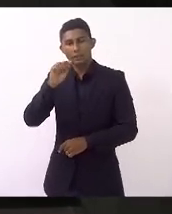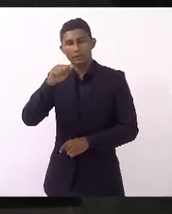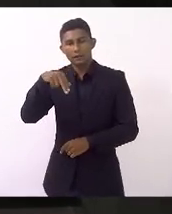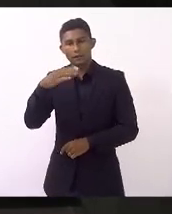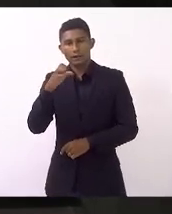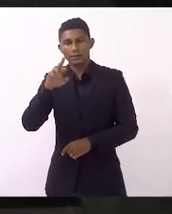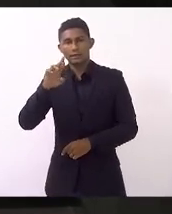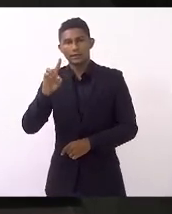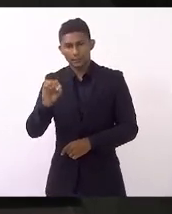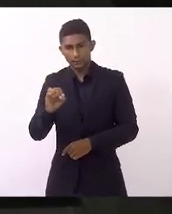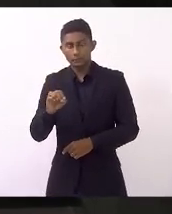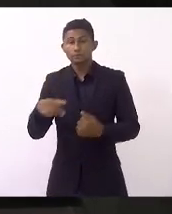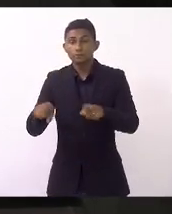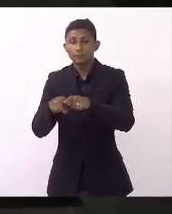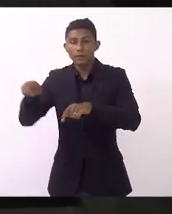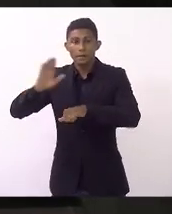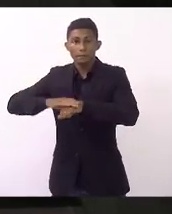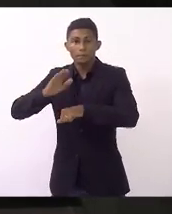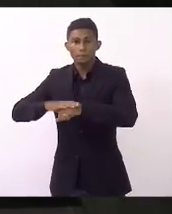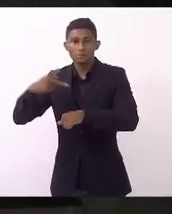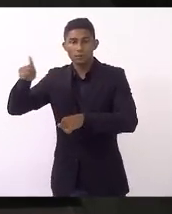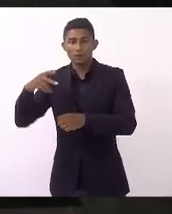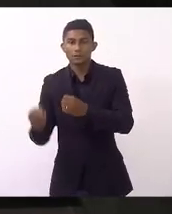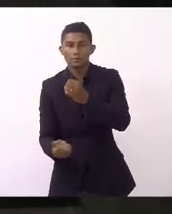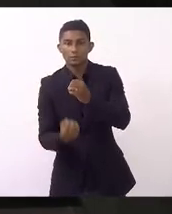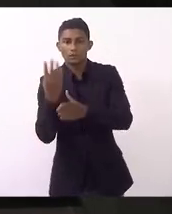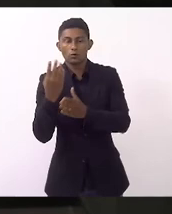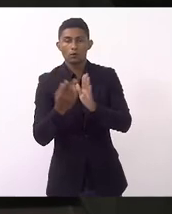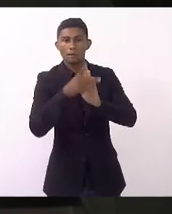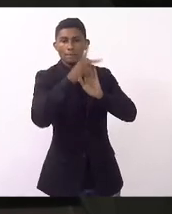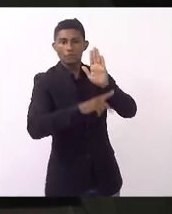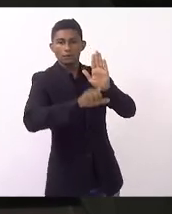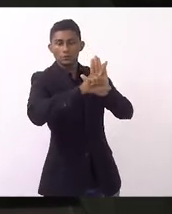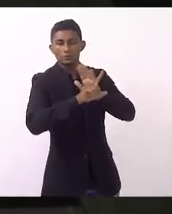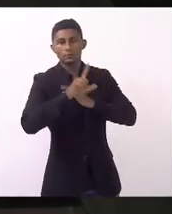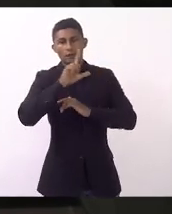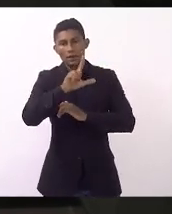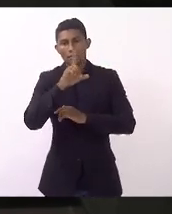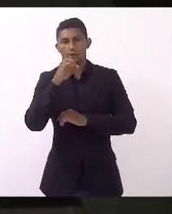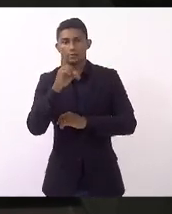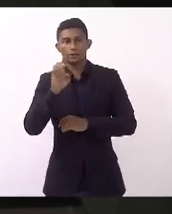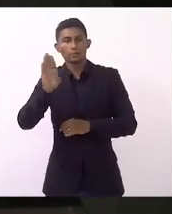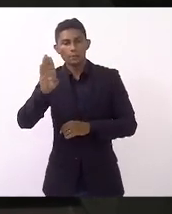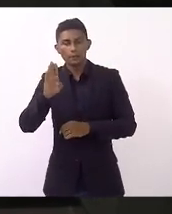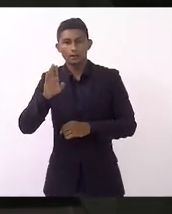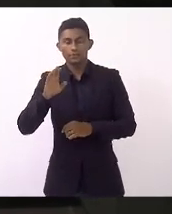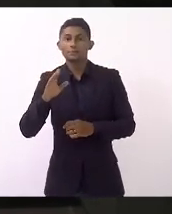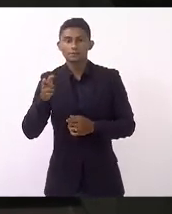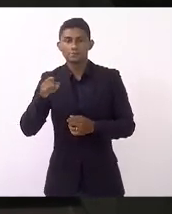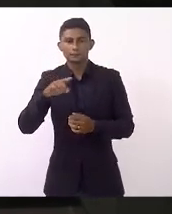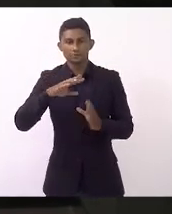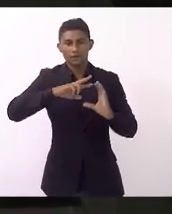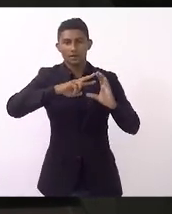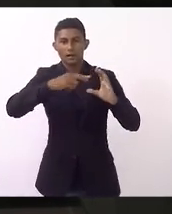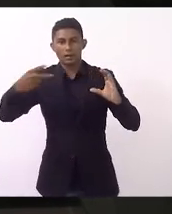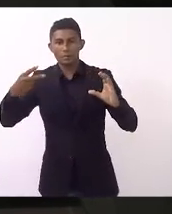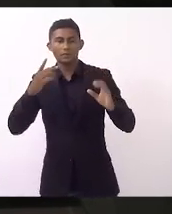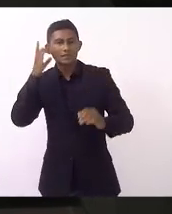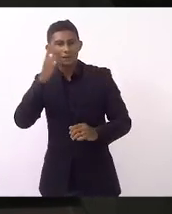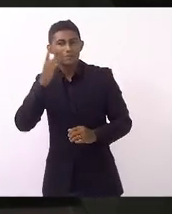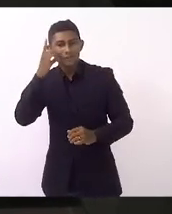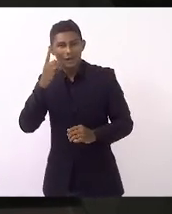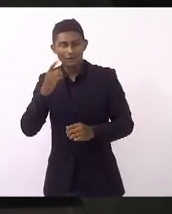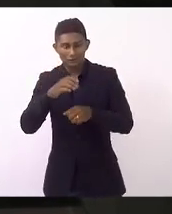autor, ou melhor, foi o autor do primeiro projeto de LDB que tramitou na Câmara dos Deputados depois da Constituição de